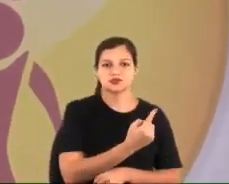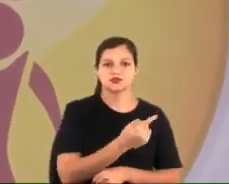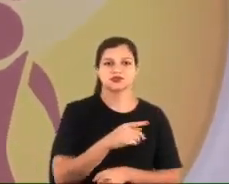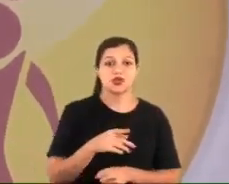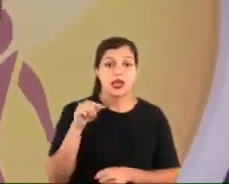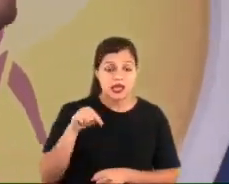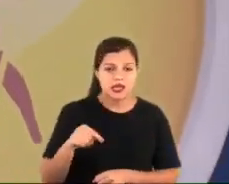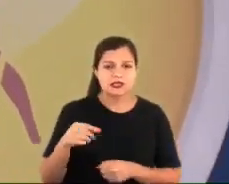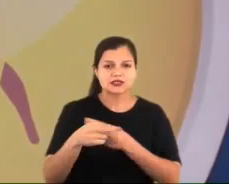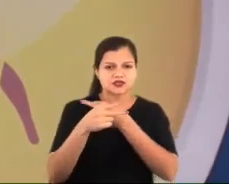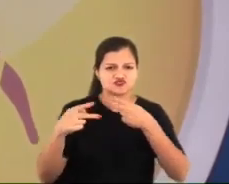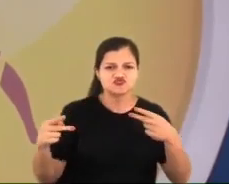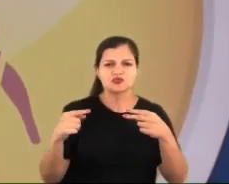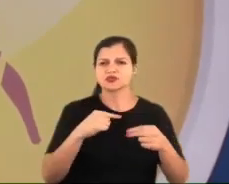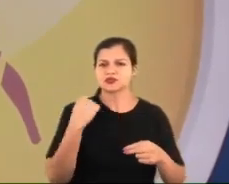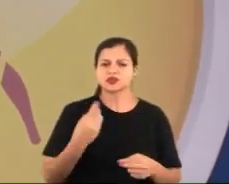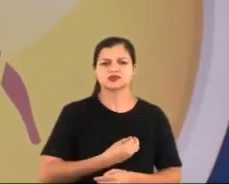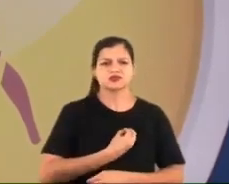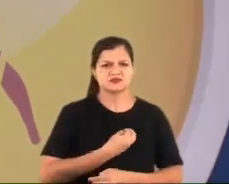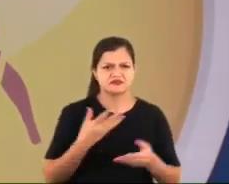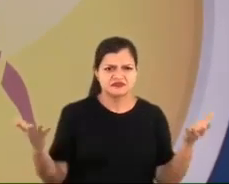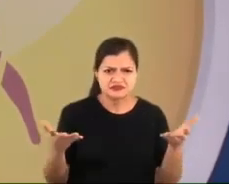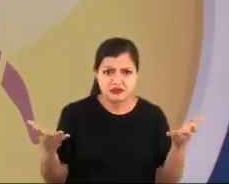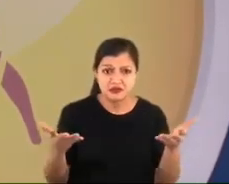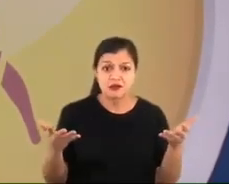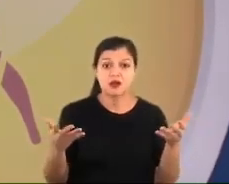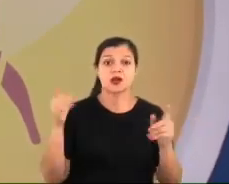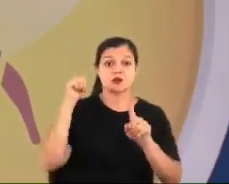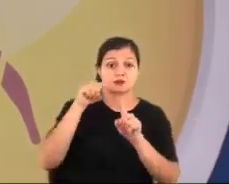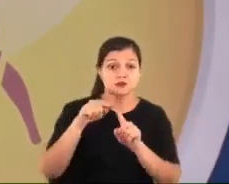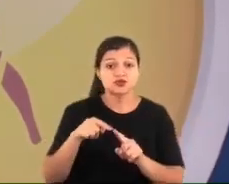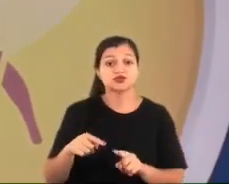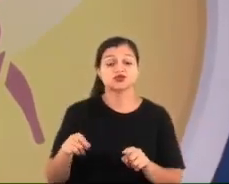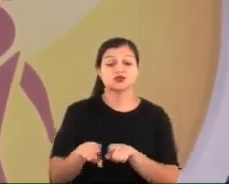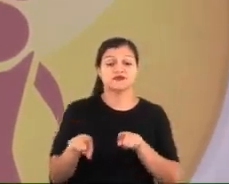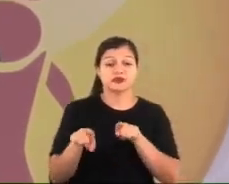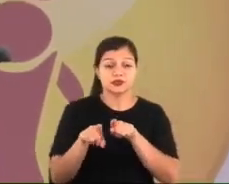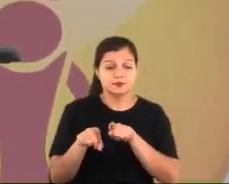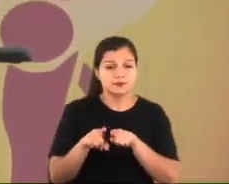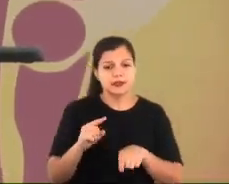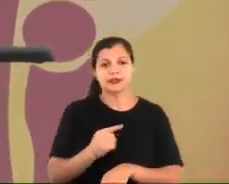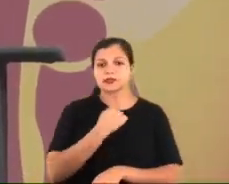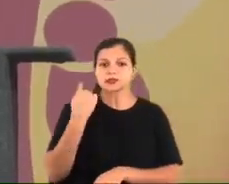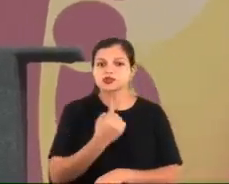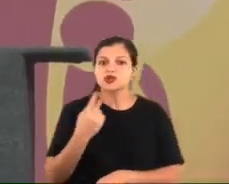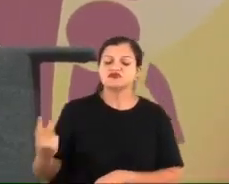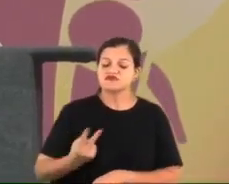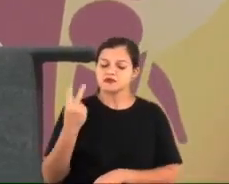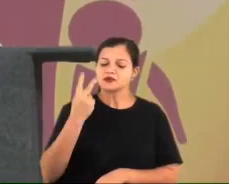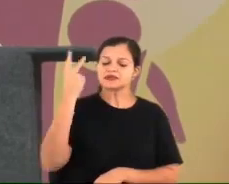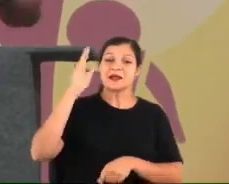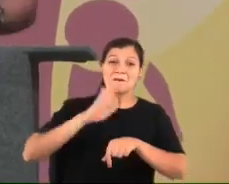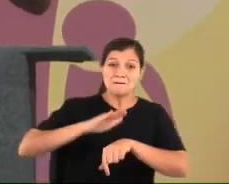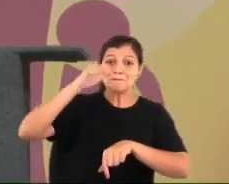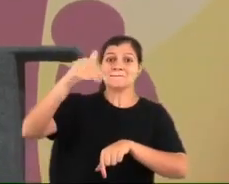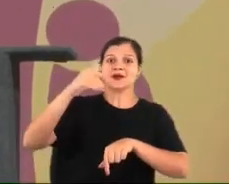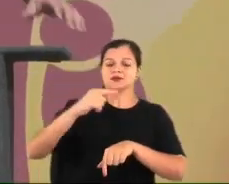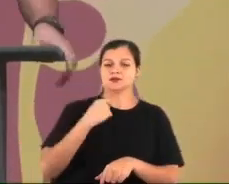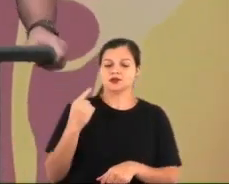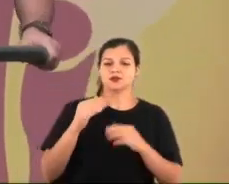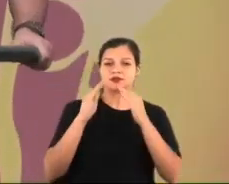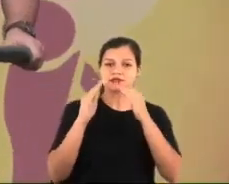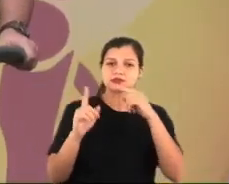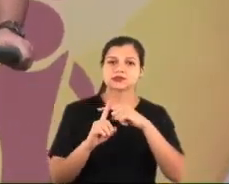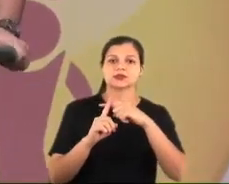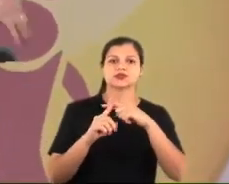mais a nossa igreja. Seja você aqui da Nibe, seja você da Tabernáculo, seja você do Nova Cidade, da Brilho Celeste, eu não sei